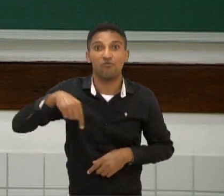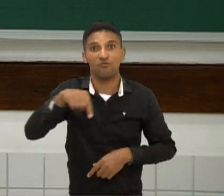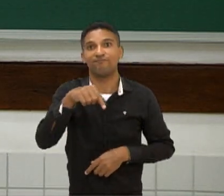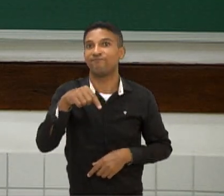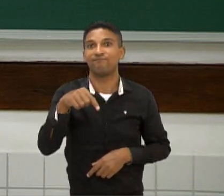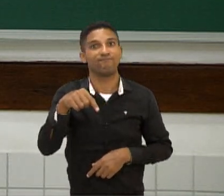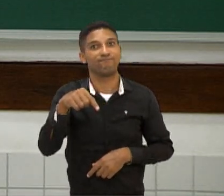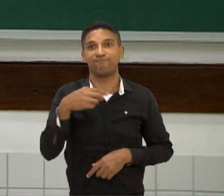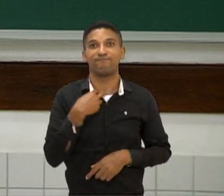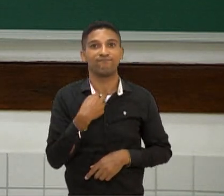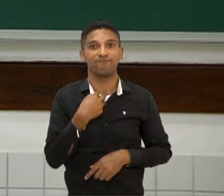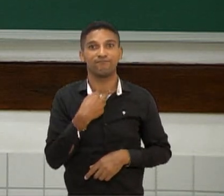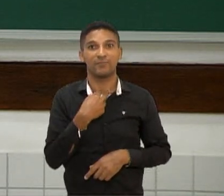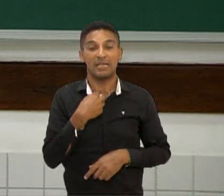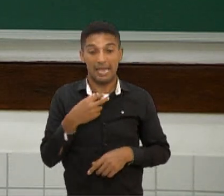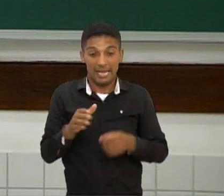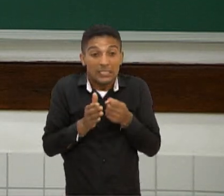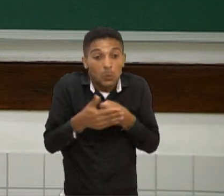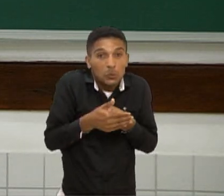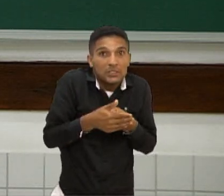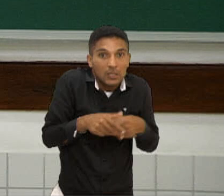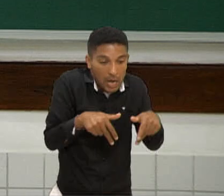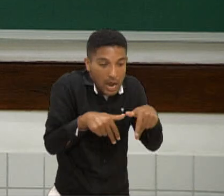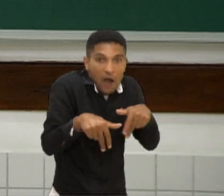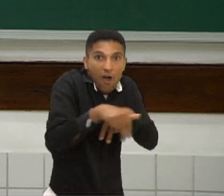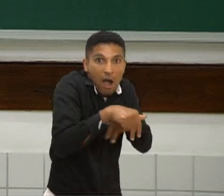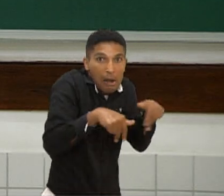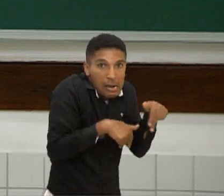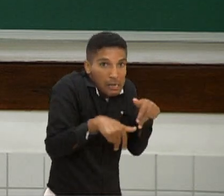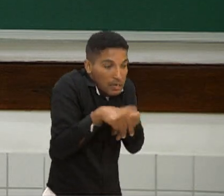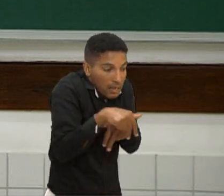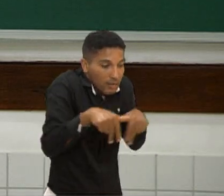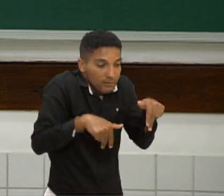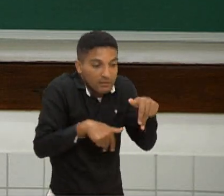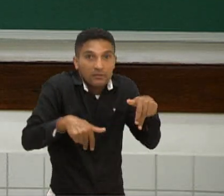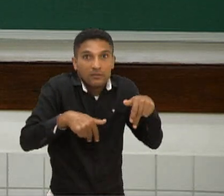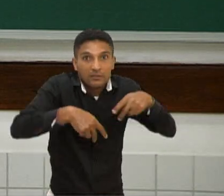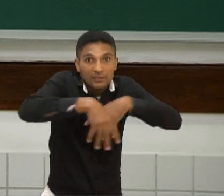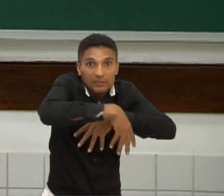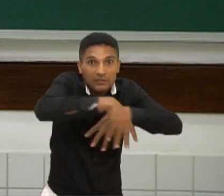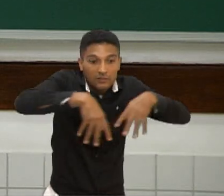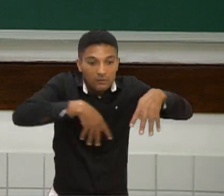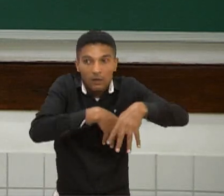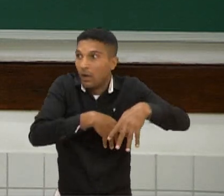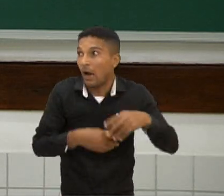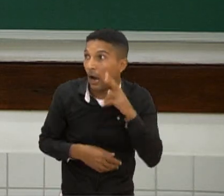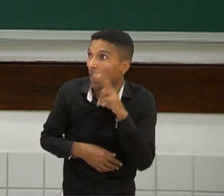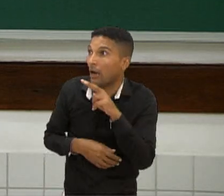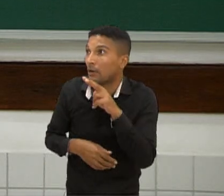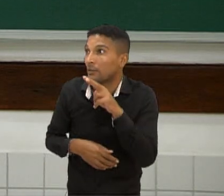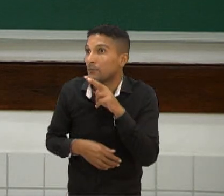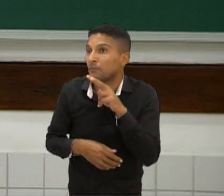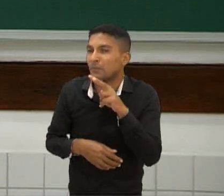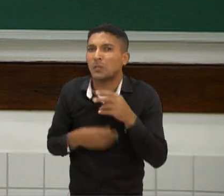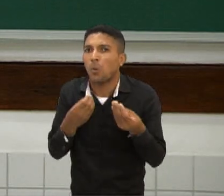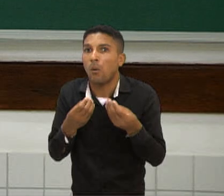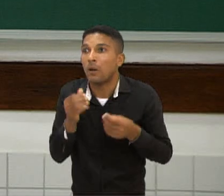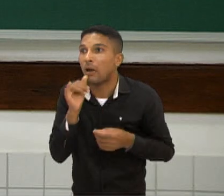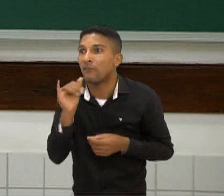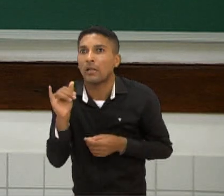faziam essa dança escondida, de uma forma que não... Aí, quando alguém via alguma coisa e tal, como que a gente